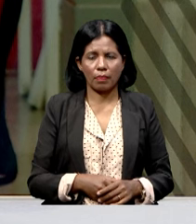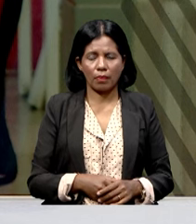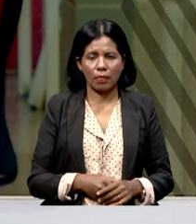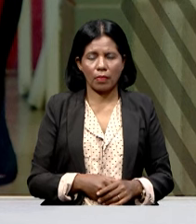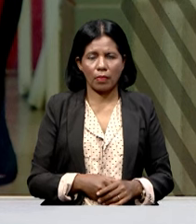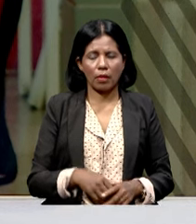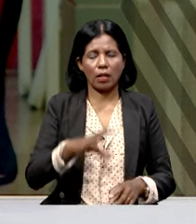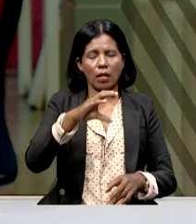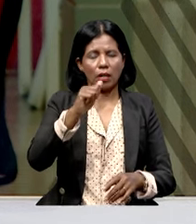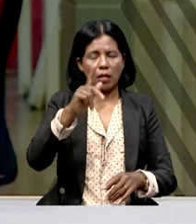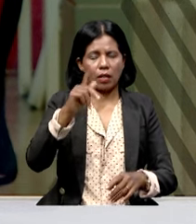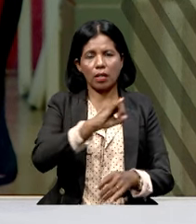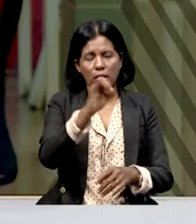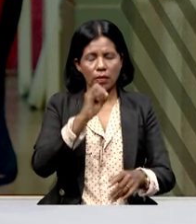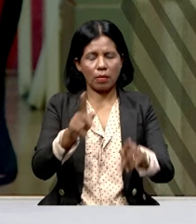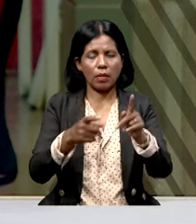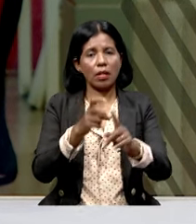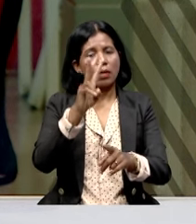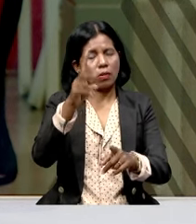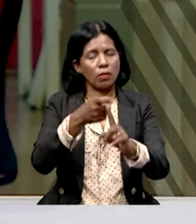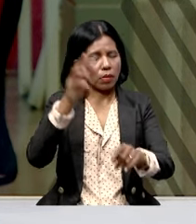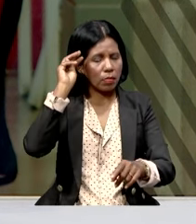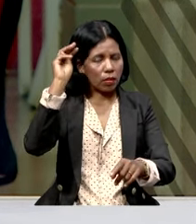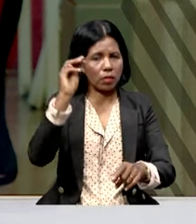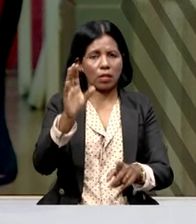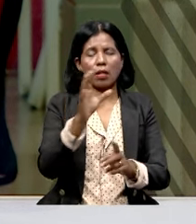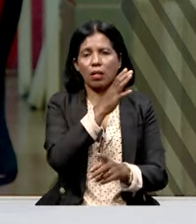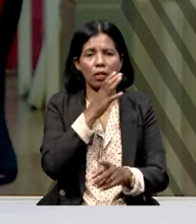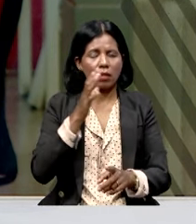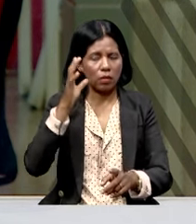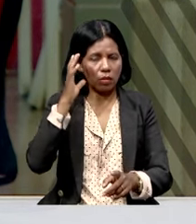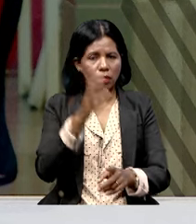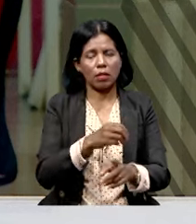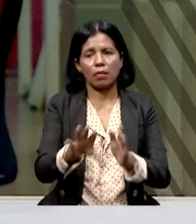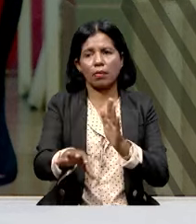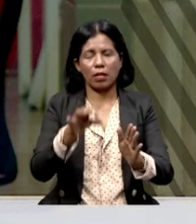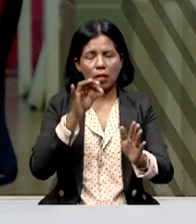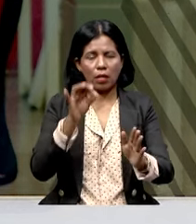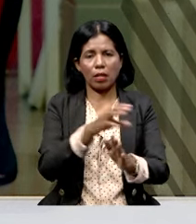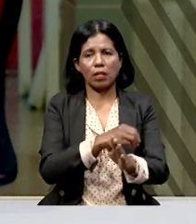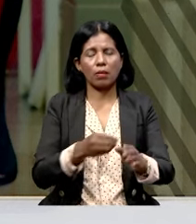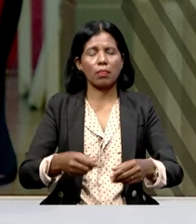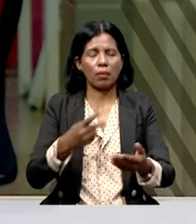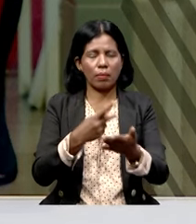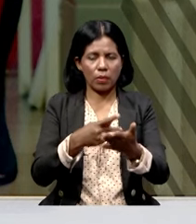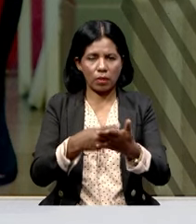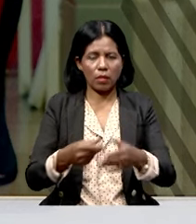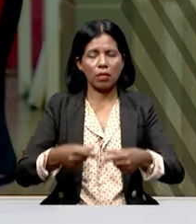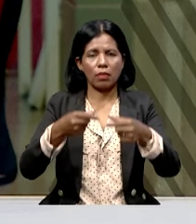CAC identifica gerente na rua, o Ministério Agricultura, Pecuária e Pesca no Floresta, também retendo um fo projeto